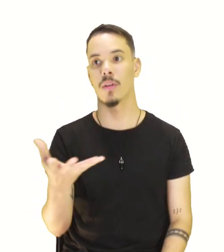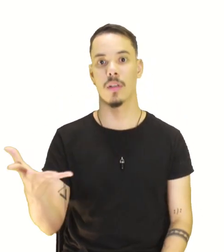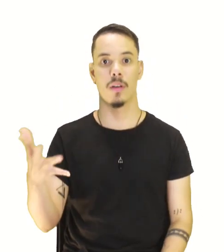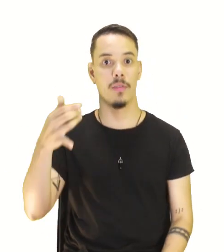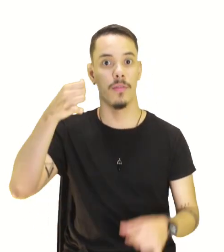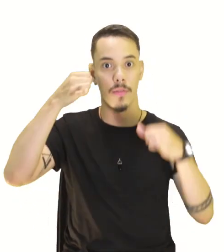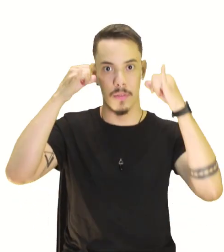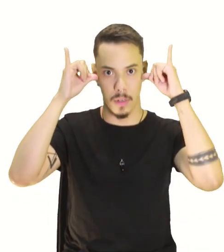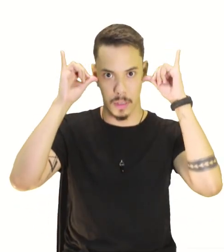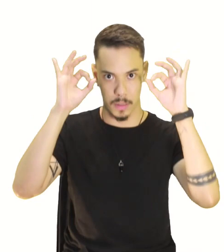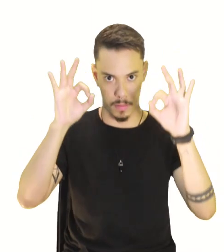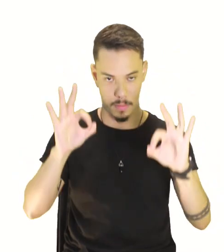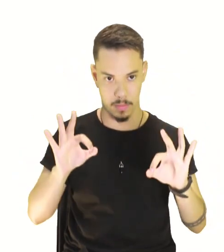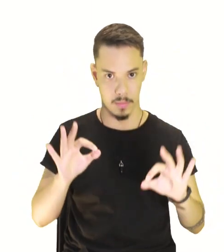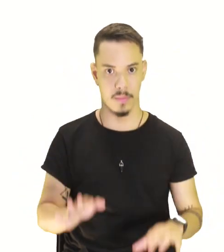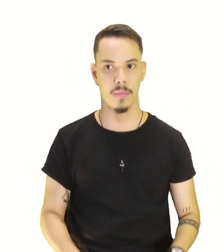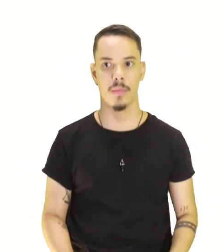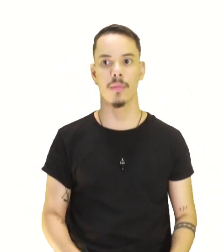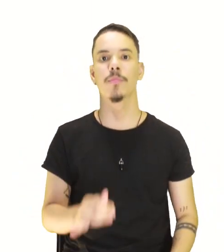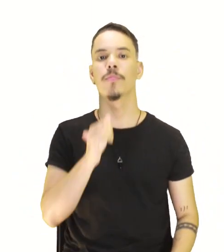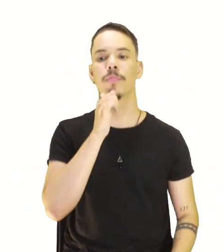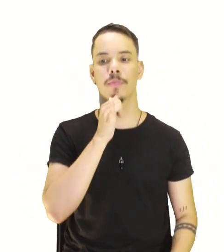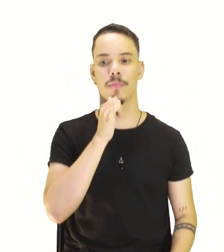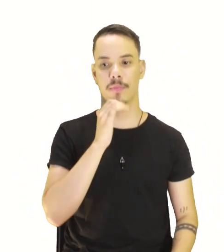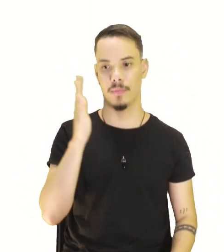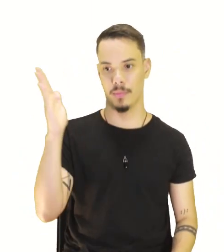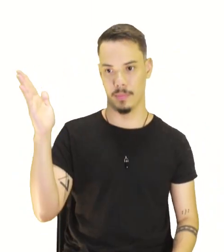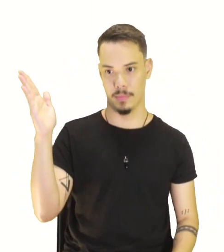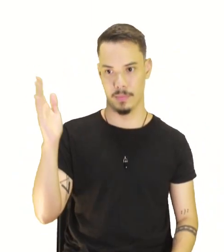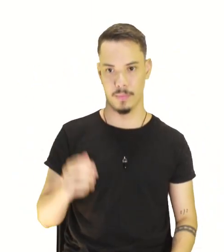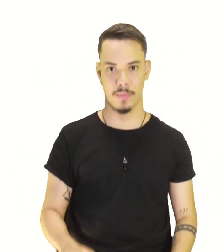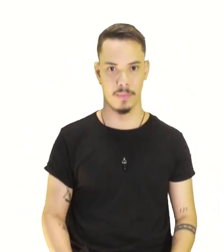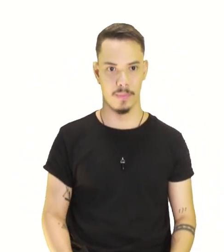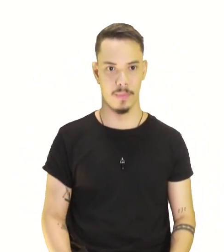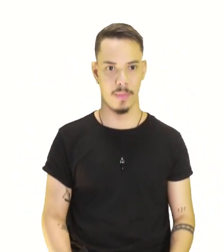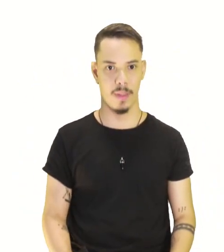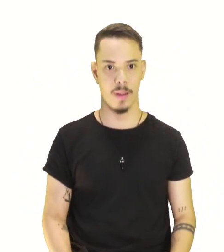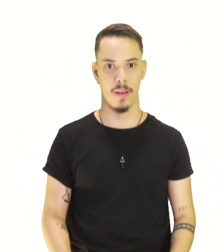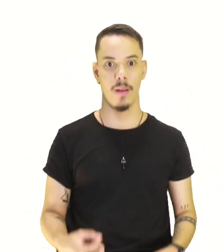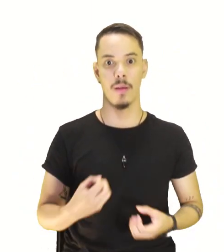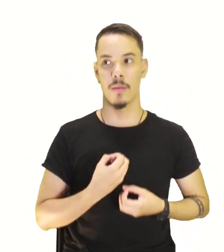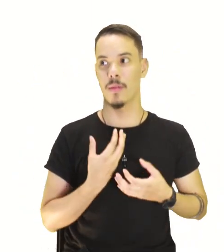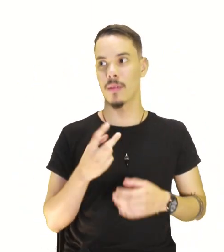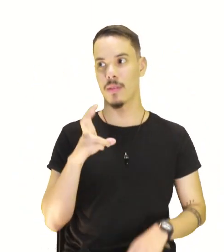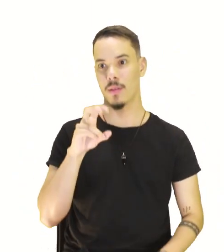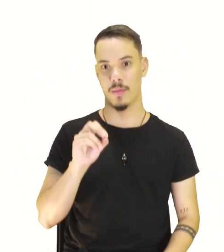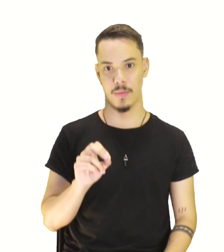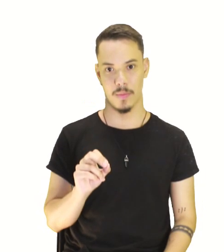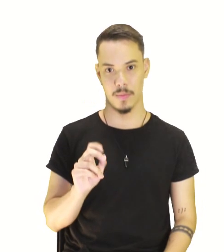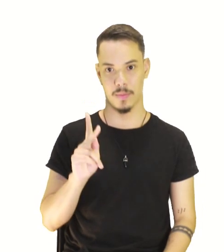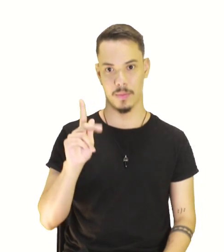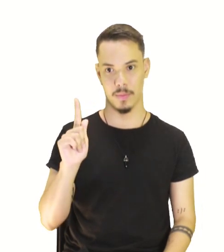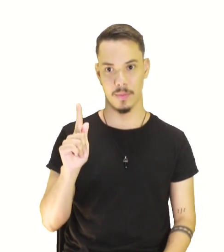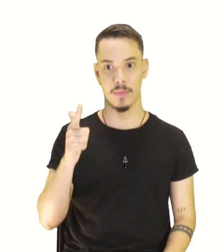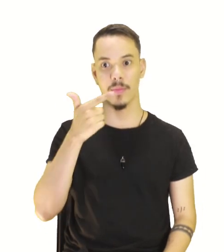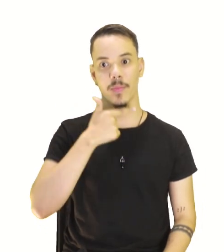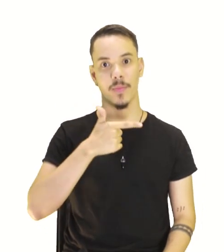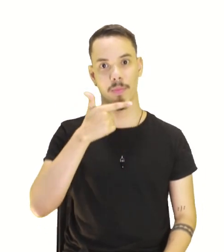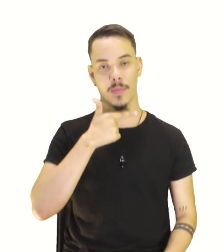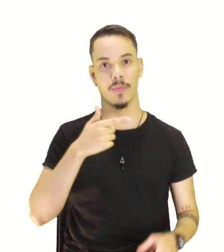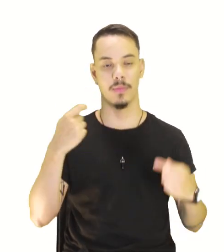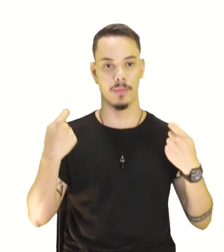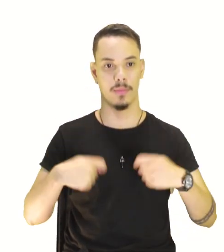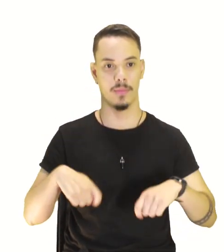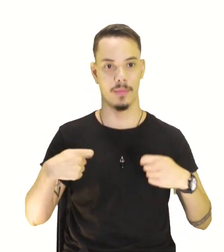né? animais, isso. Vamos lá? Vamos fazer um exemplo? Vimos que para produzir 50 quilos de queijo, são